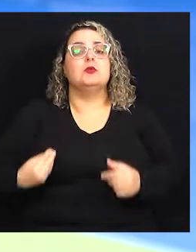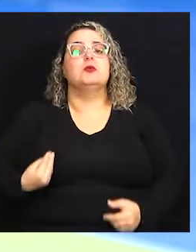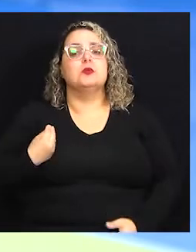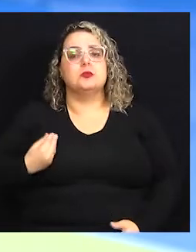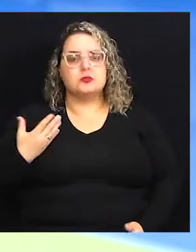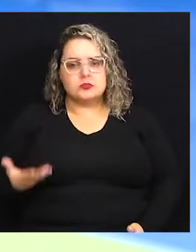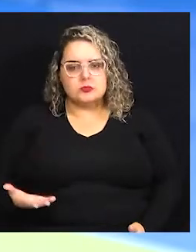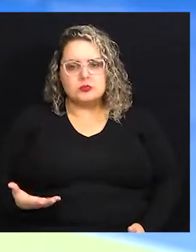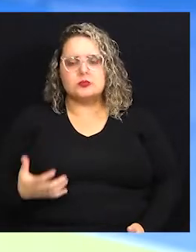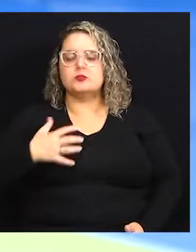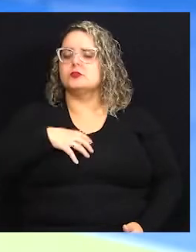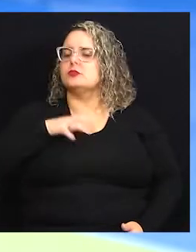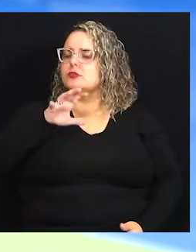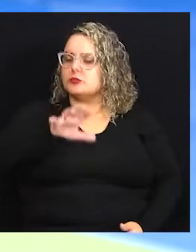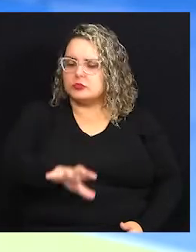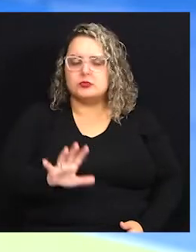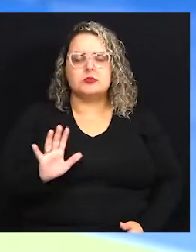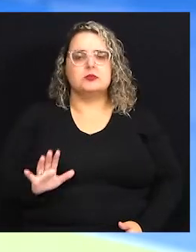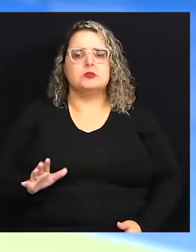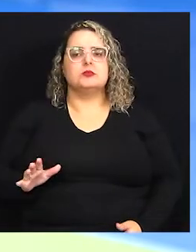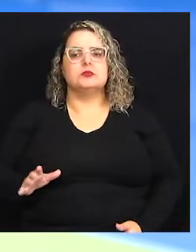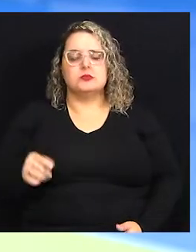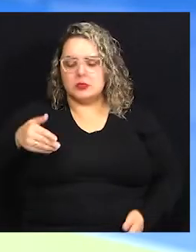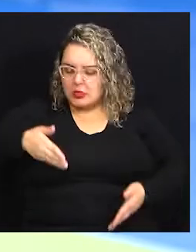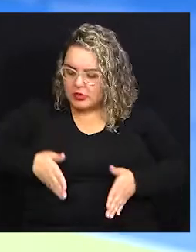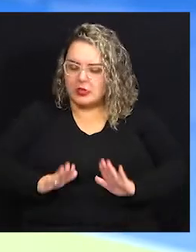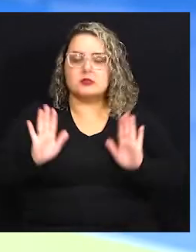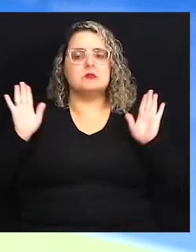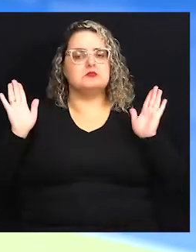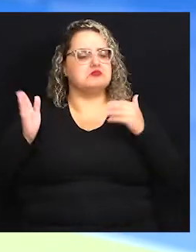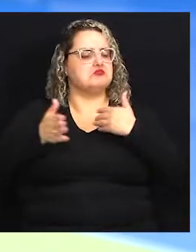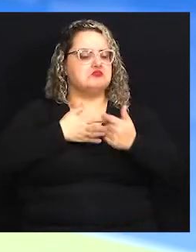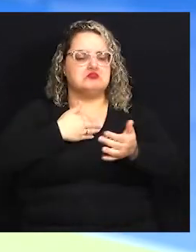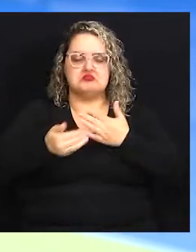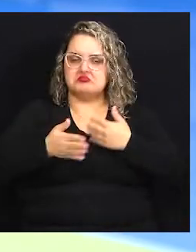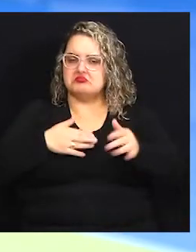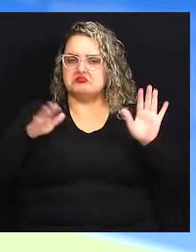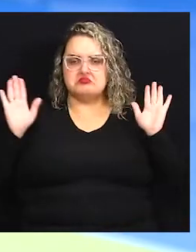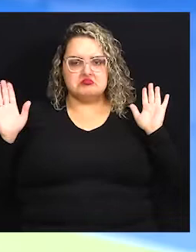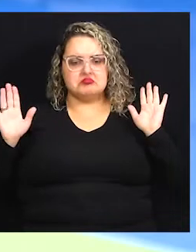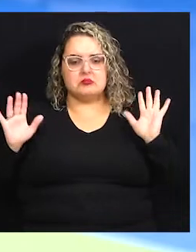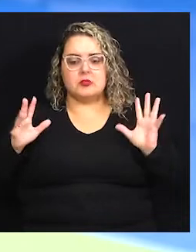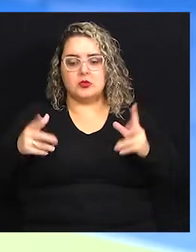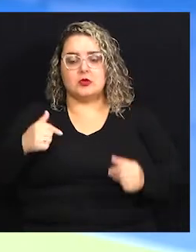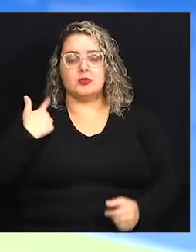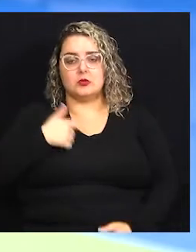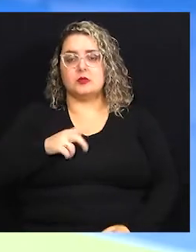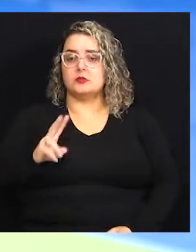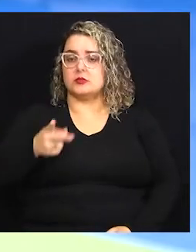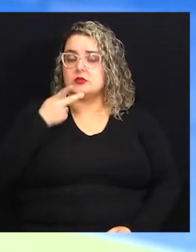viver da maneira que foi colocado na Terra, independente. Cabe a todos nós, como eu sempre falei agora há